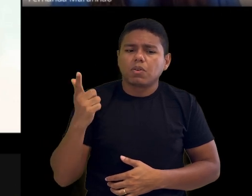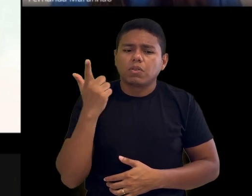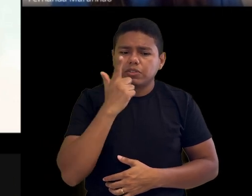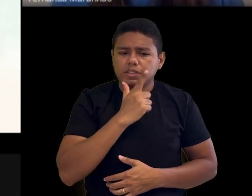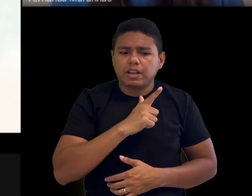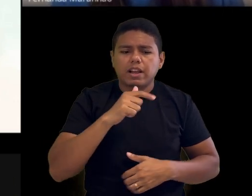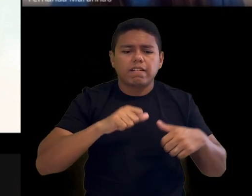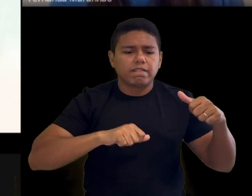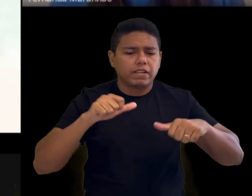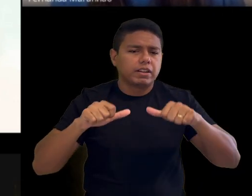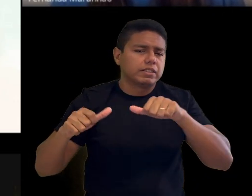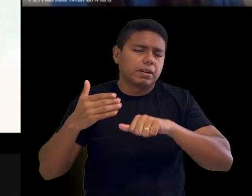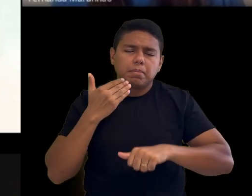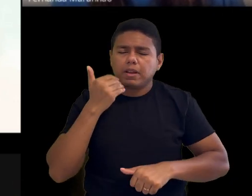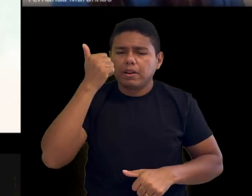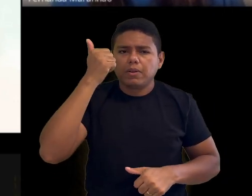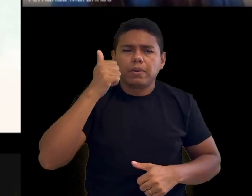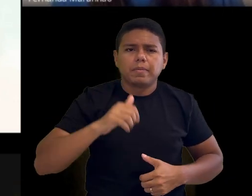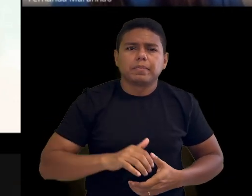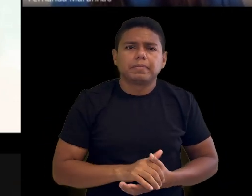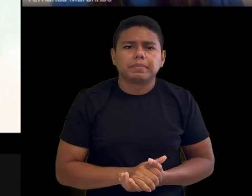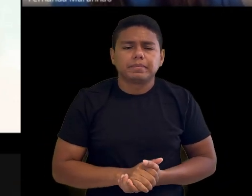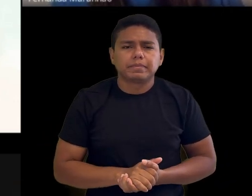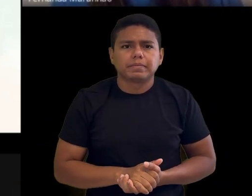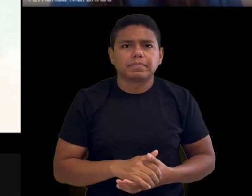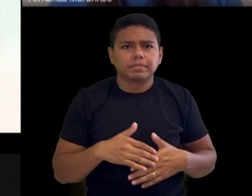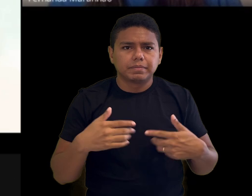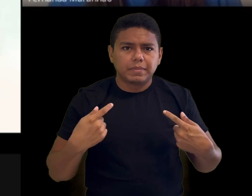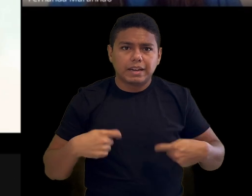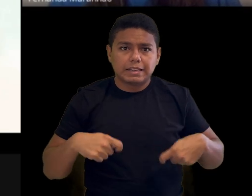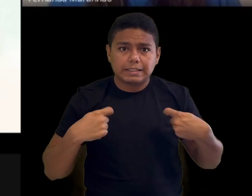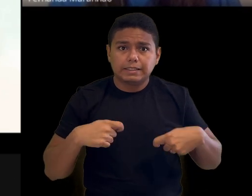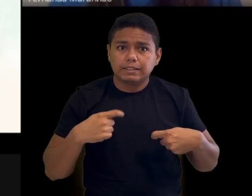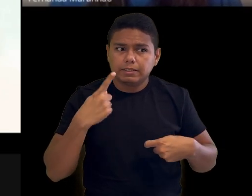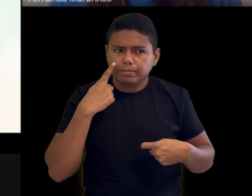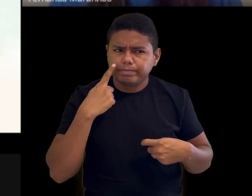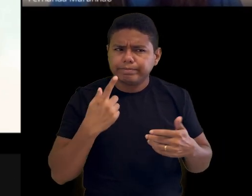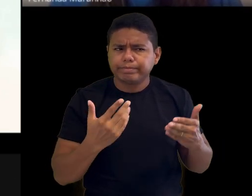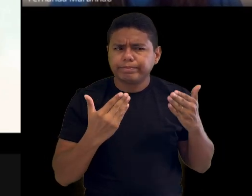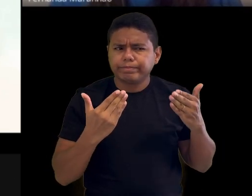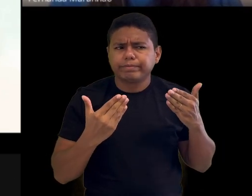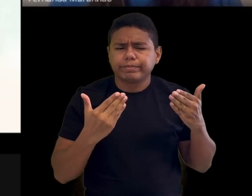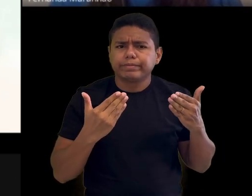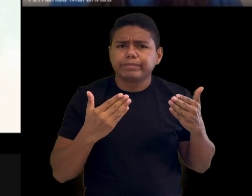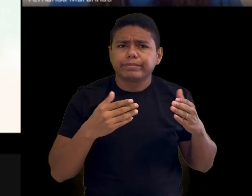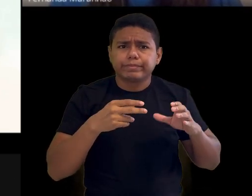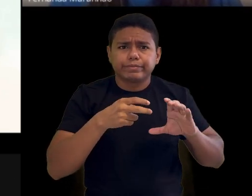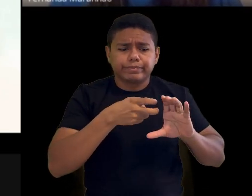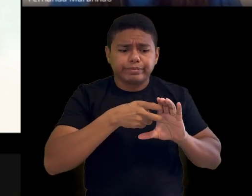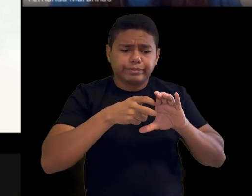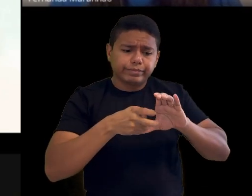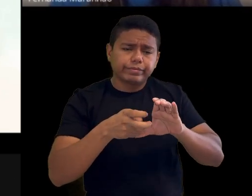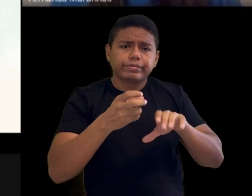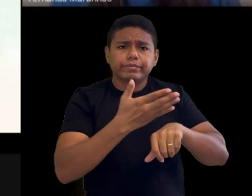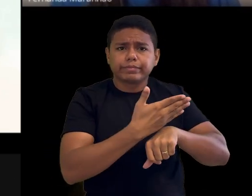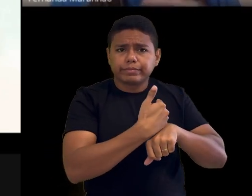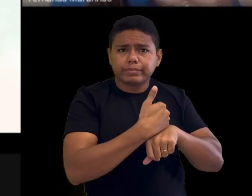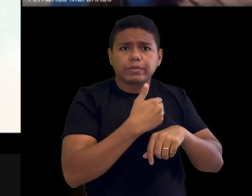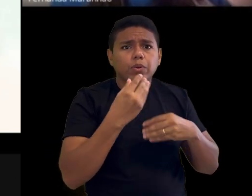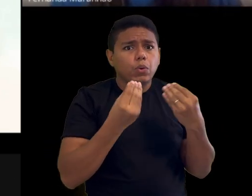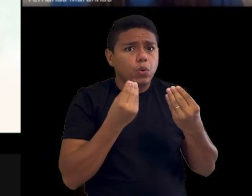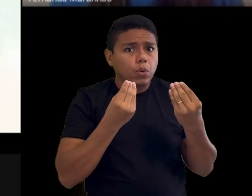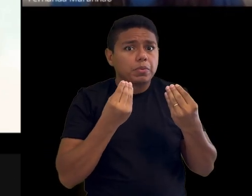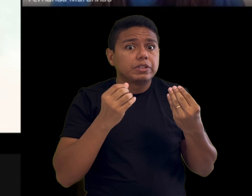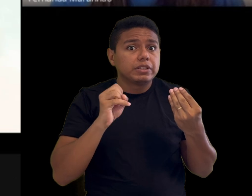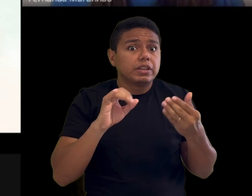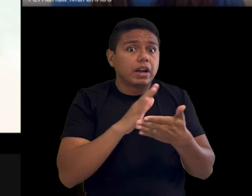Então, deve-se desconfiar da presença da placenta prévia, primeiro, através da anamnese, pacientes que tenham fatores de risco clássico, pacientes que já tiveram